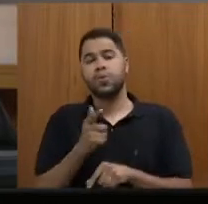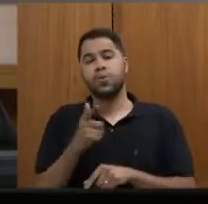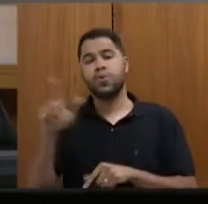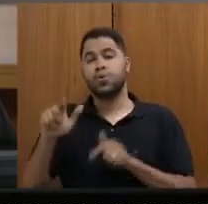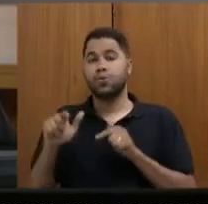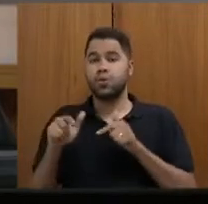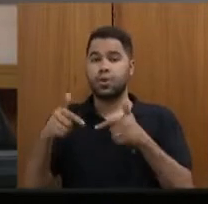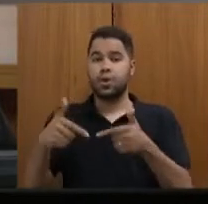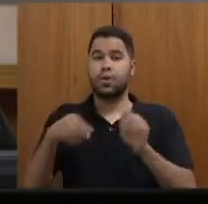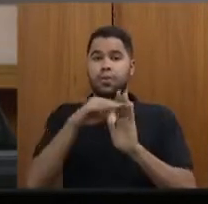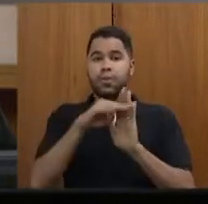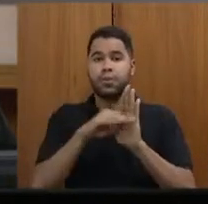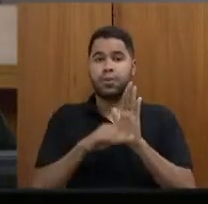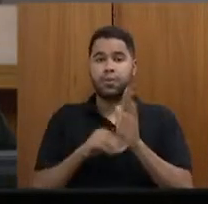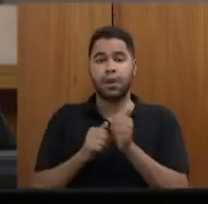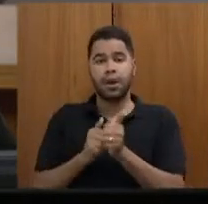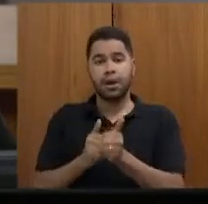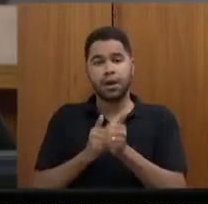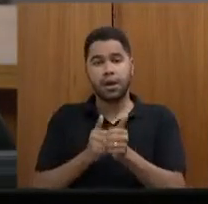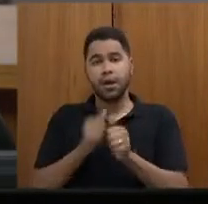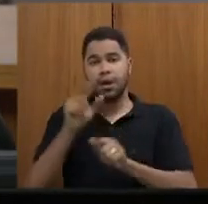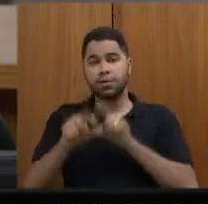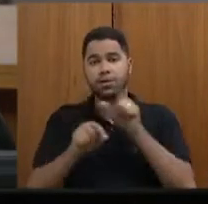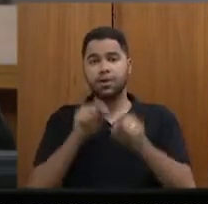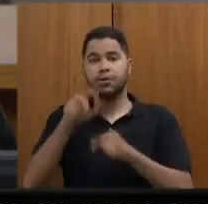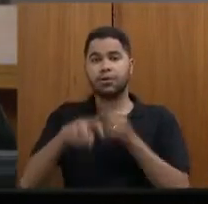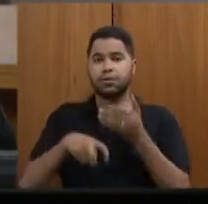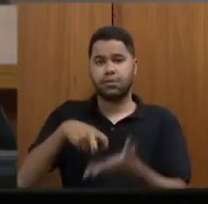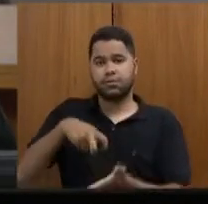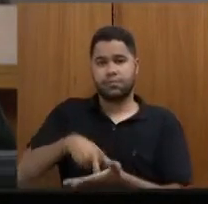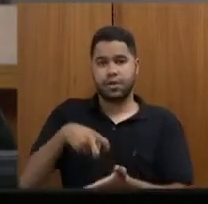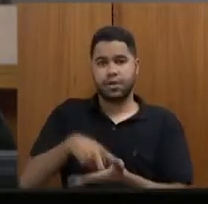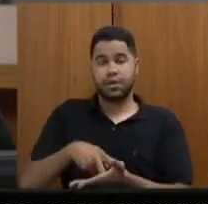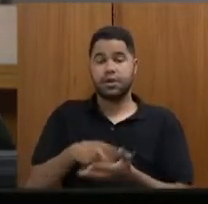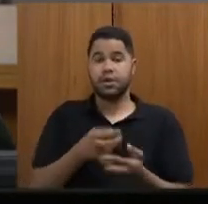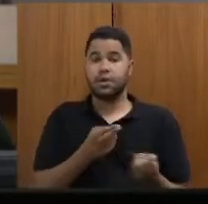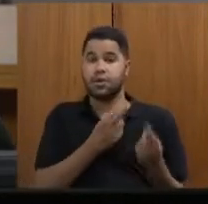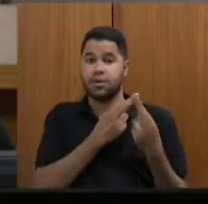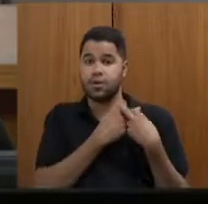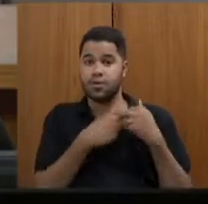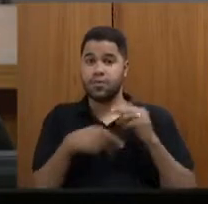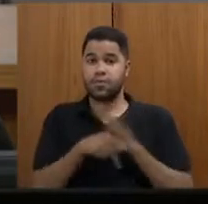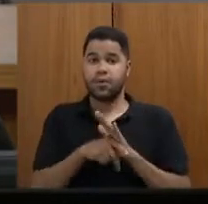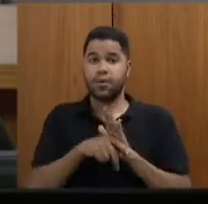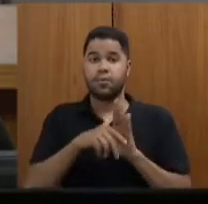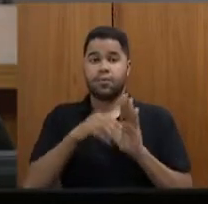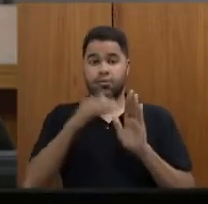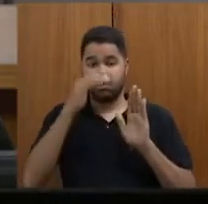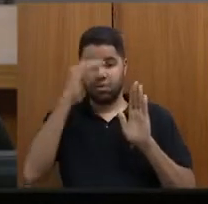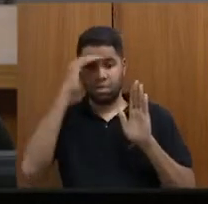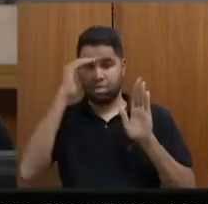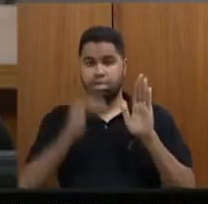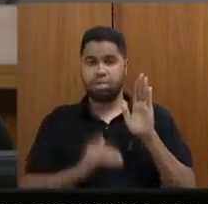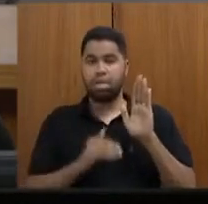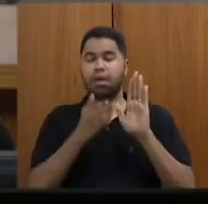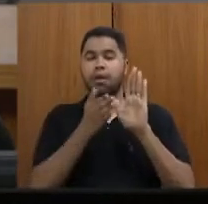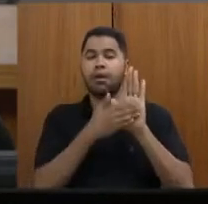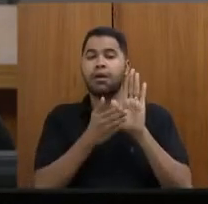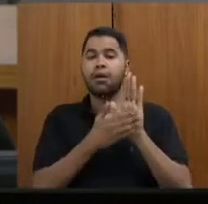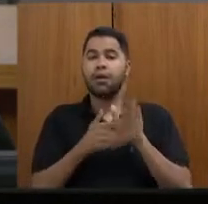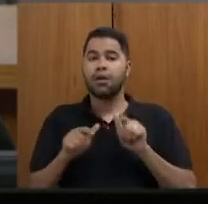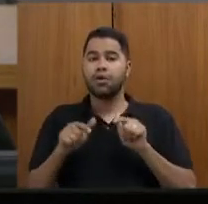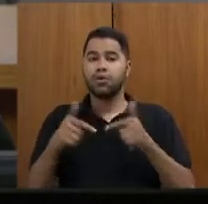que é o Programa Central de Acompanhamento de Alternativas Penais, responsabilização de infratores da Lei Maria da Penha, pautado por ações